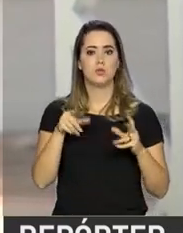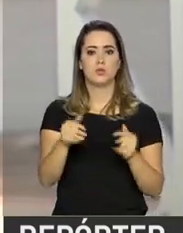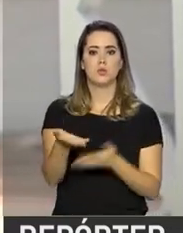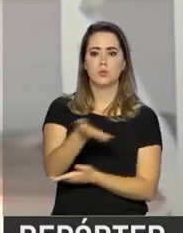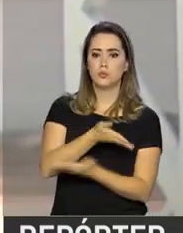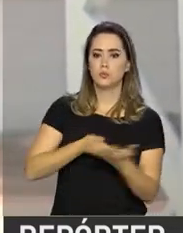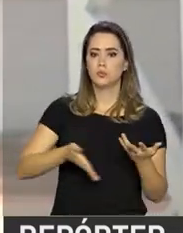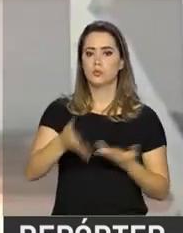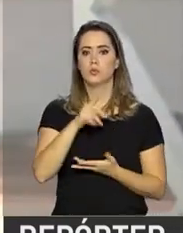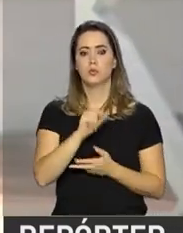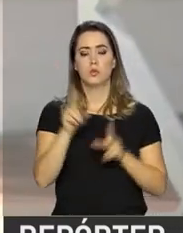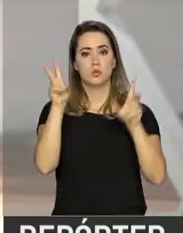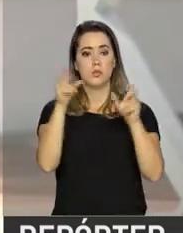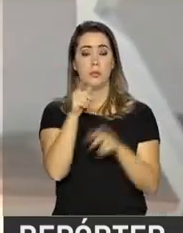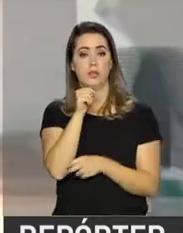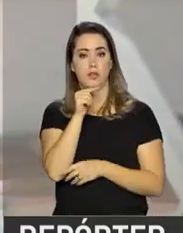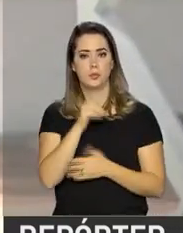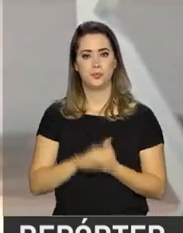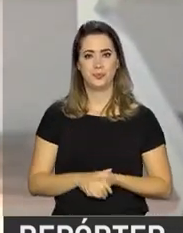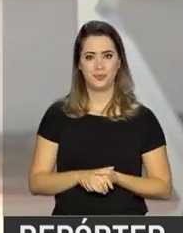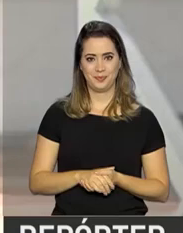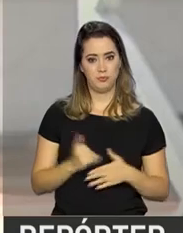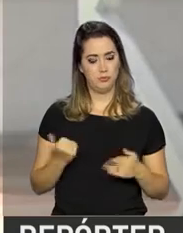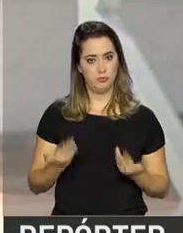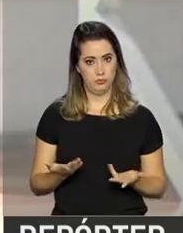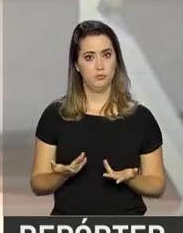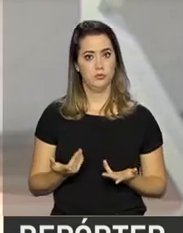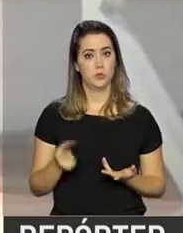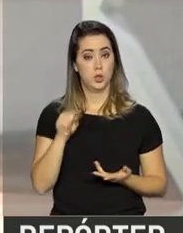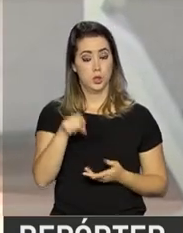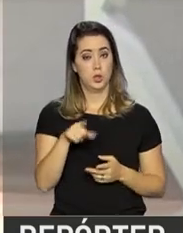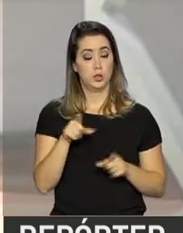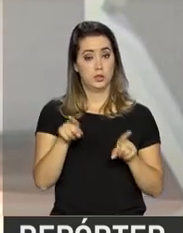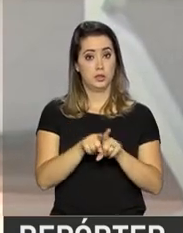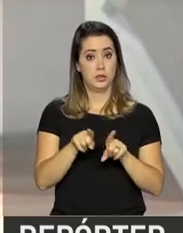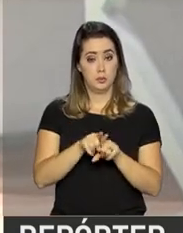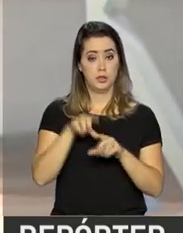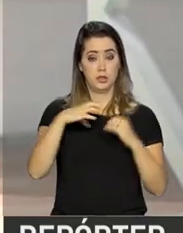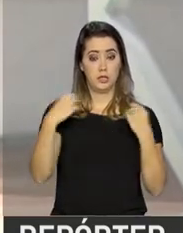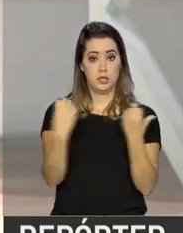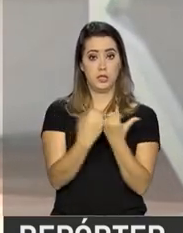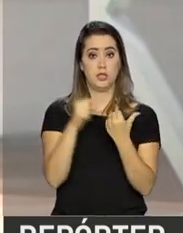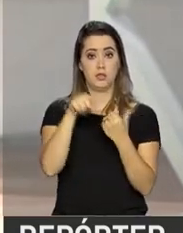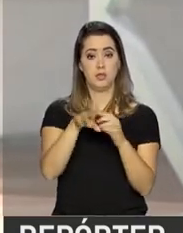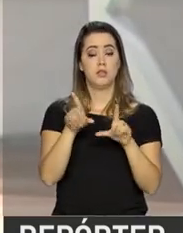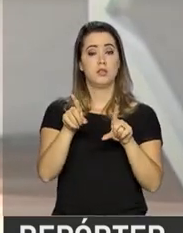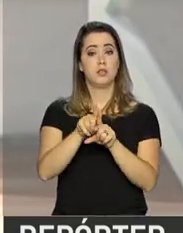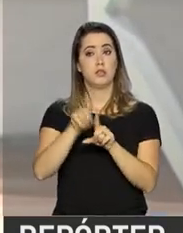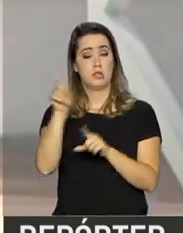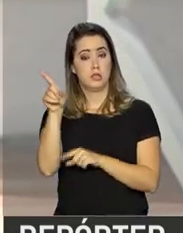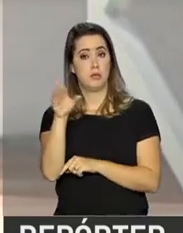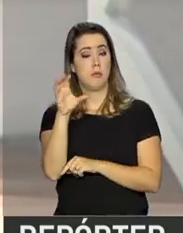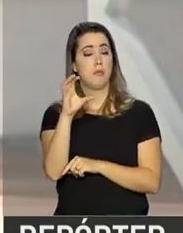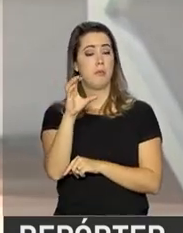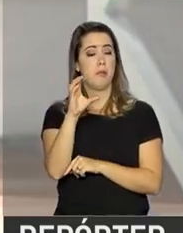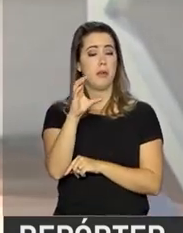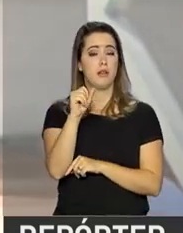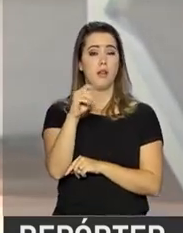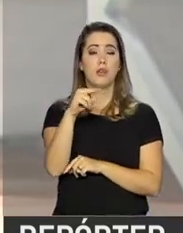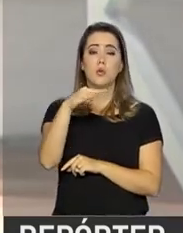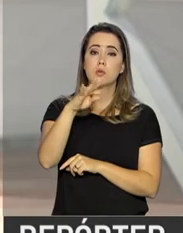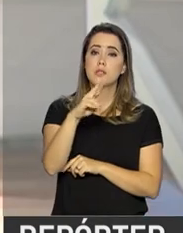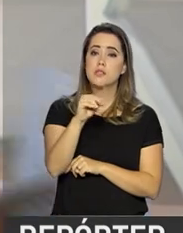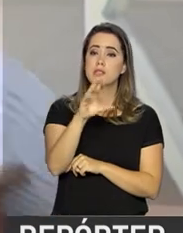girando em torno do tema da água e ricardo além do estágio também teremos eventos no centro de convenções ulysses guimarães aqui ao lado